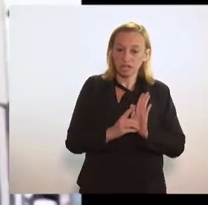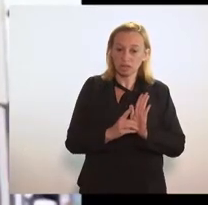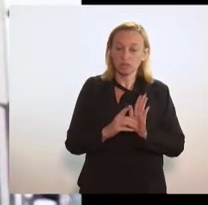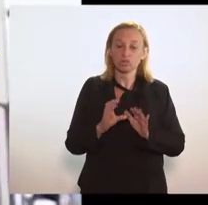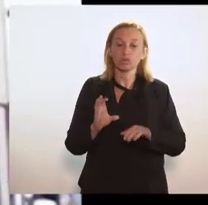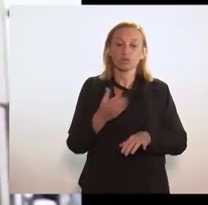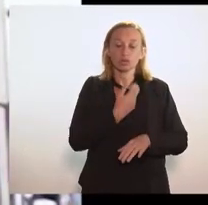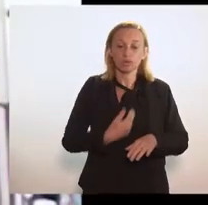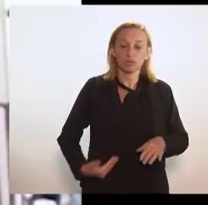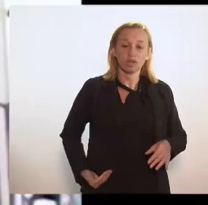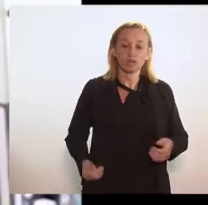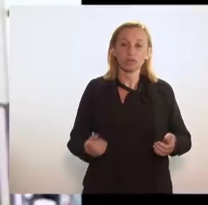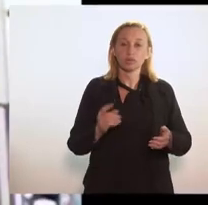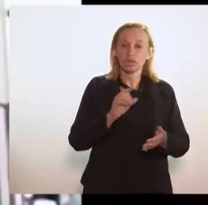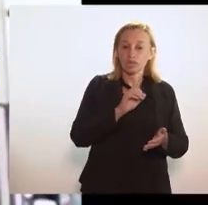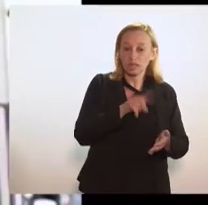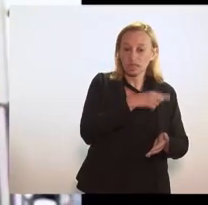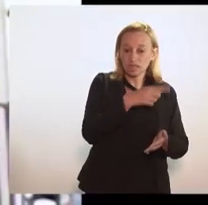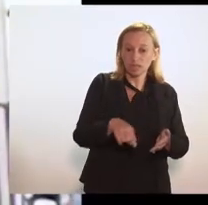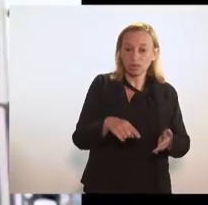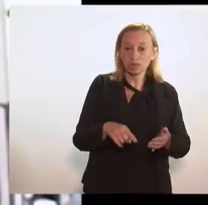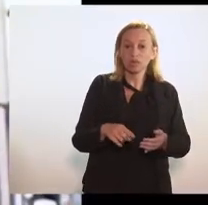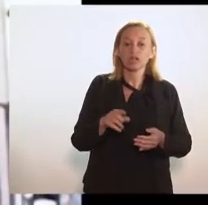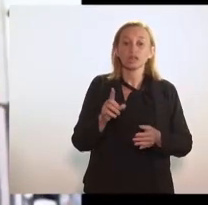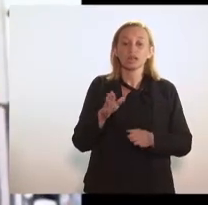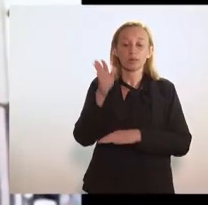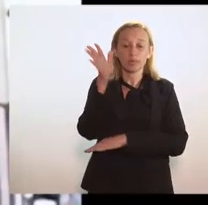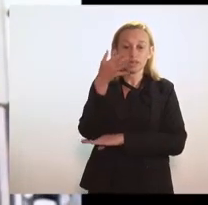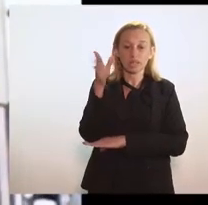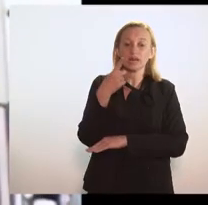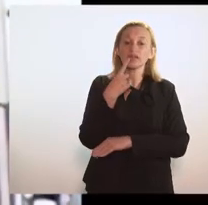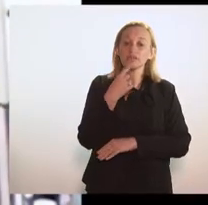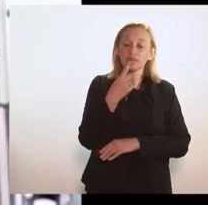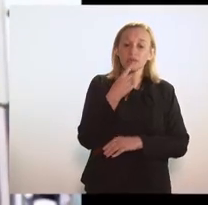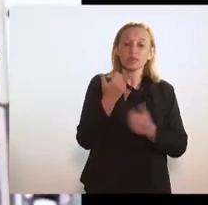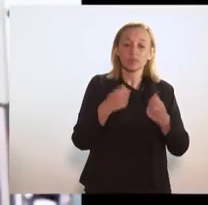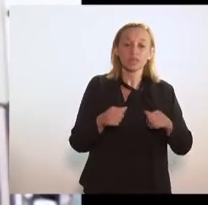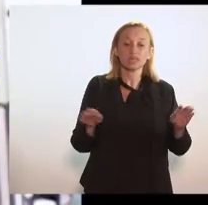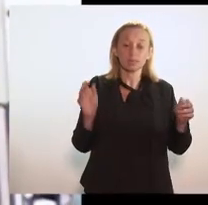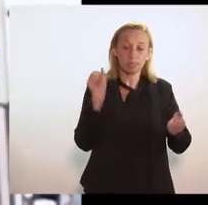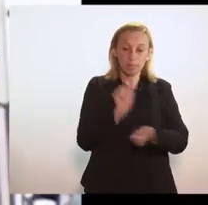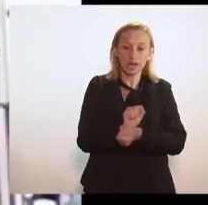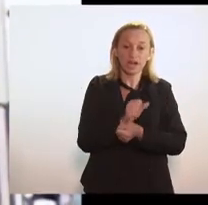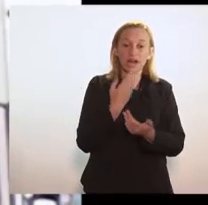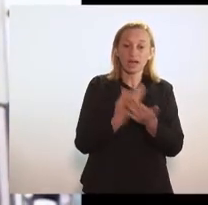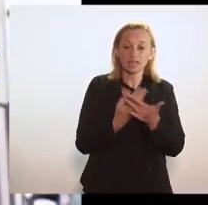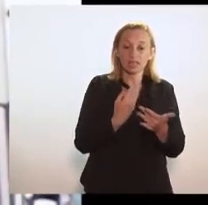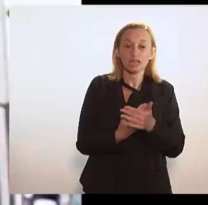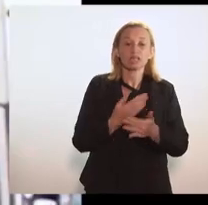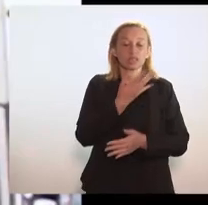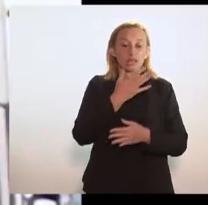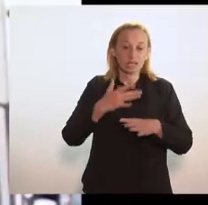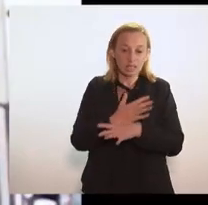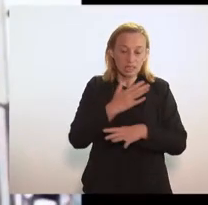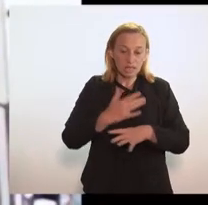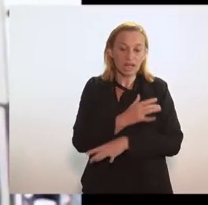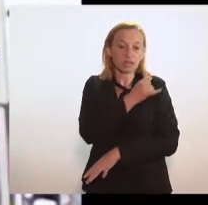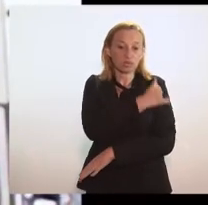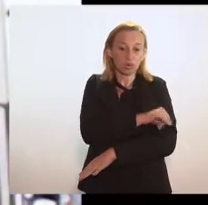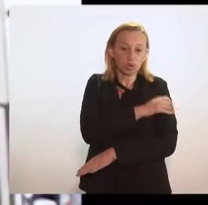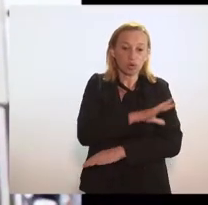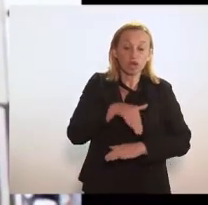que previa nova bandeira vermelha tem que suspender as aulas então na Cidade do Rio em toda a baixada